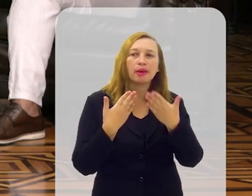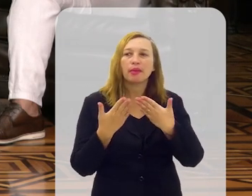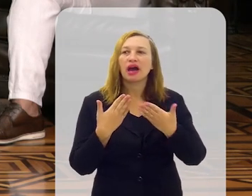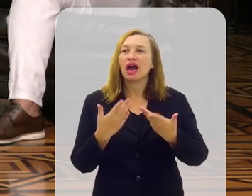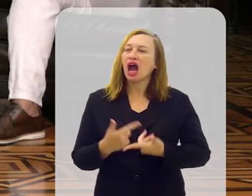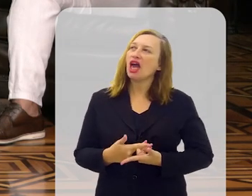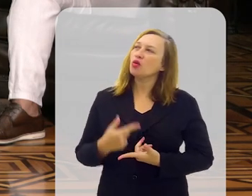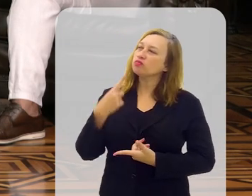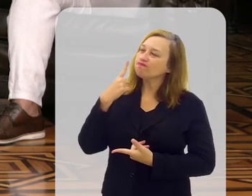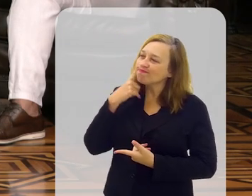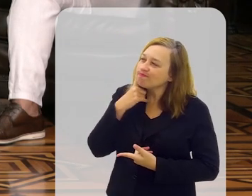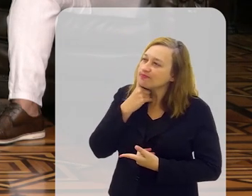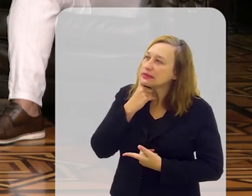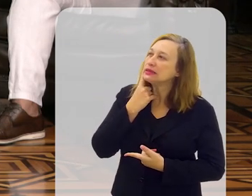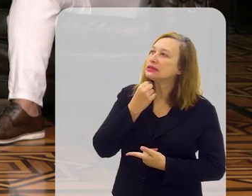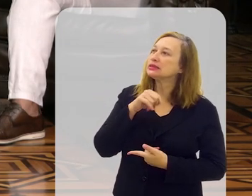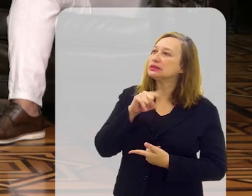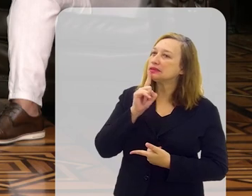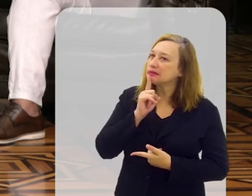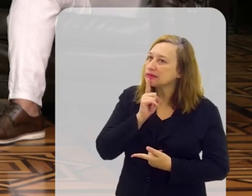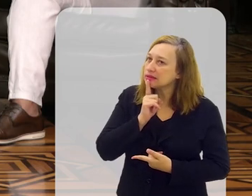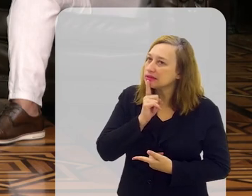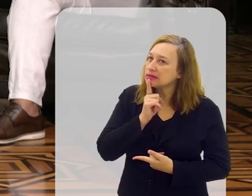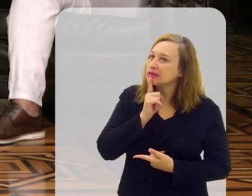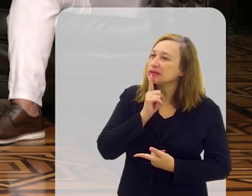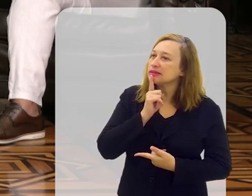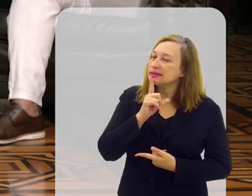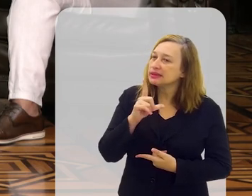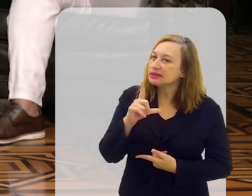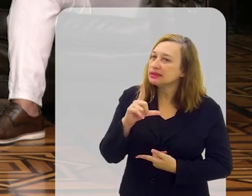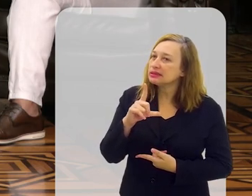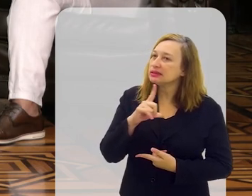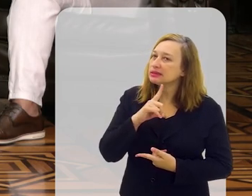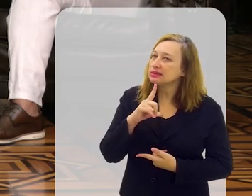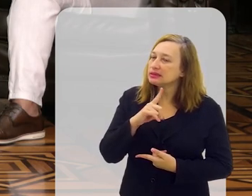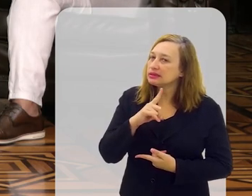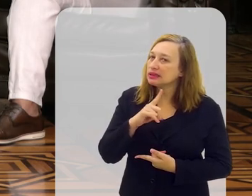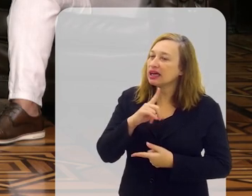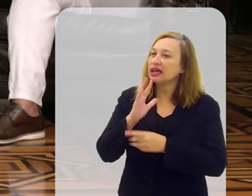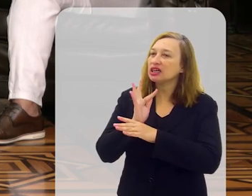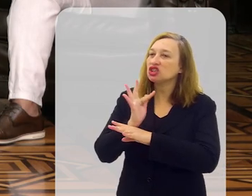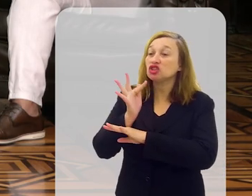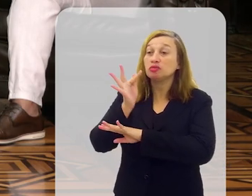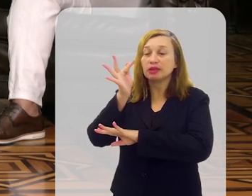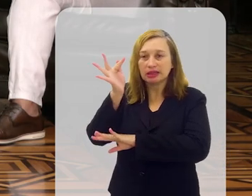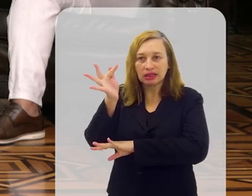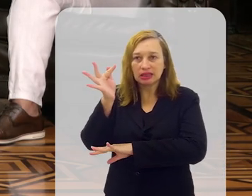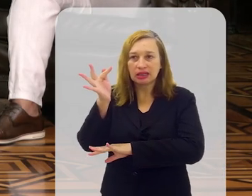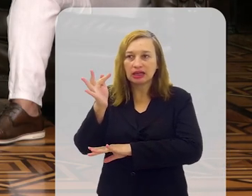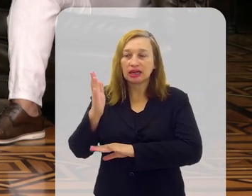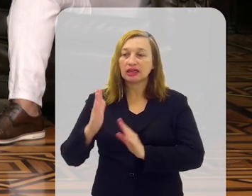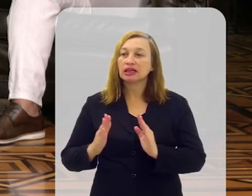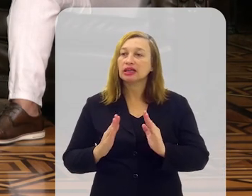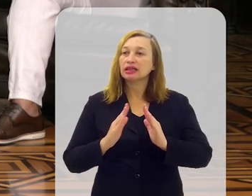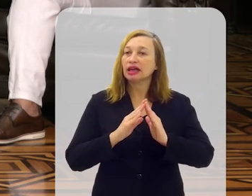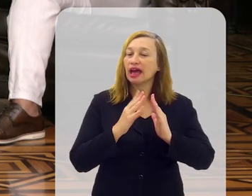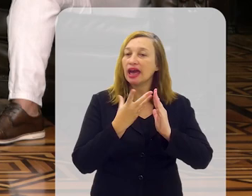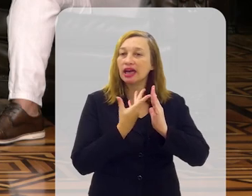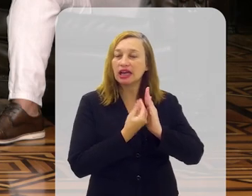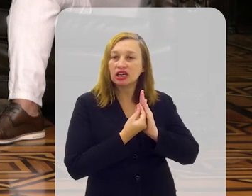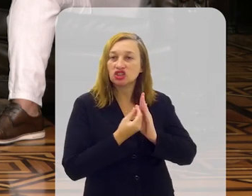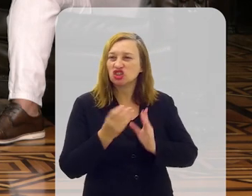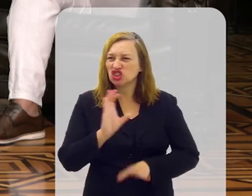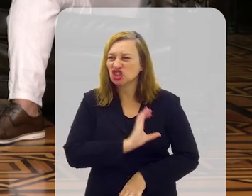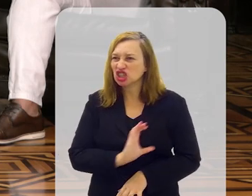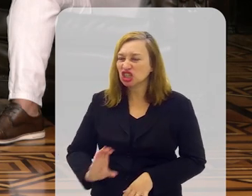se entendeu. Eu falei assim, rapaz, ainda há esperança na Igreja de Cristo. Isso aqui não é um elogio, não.